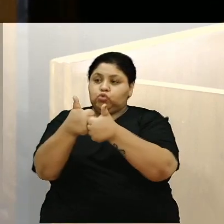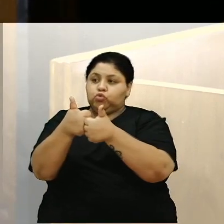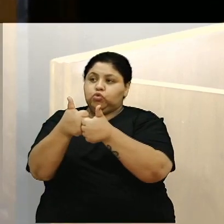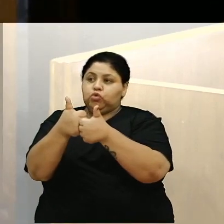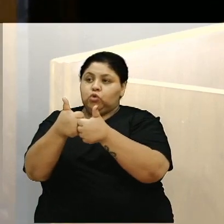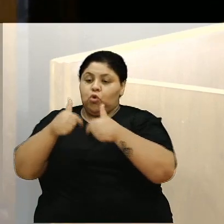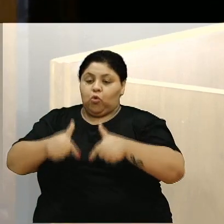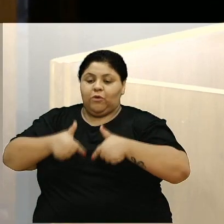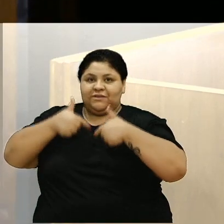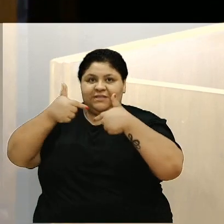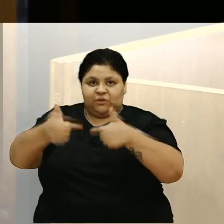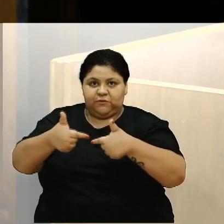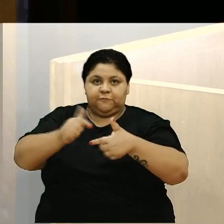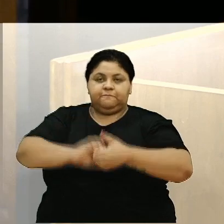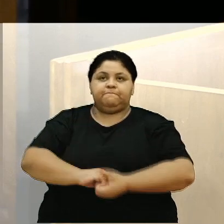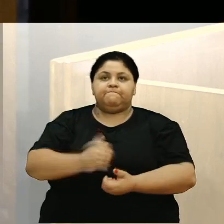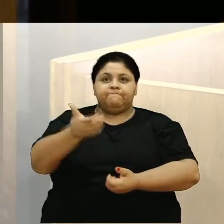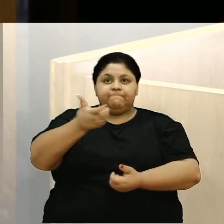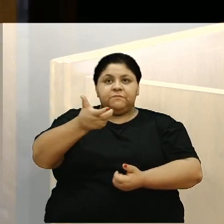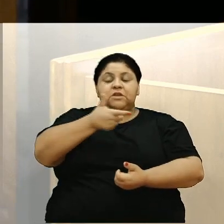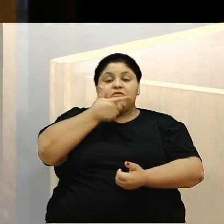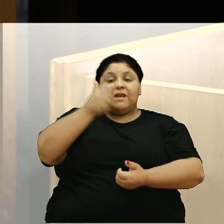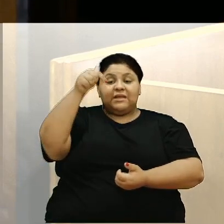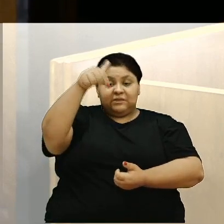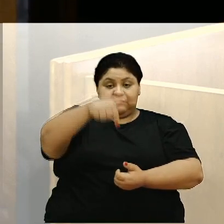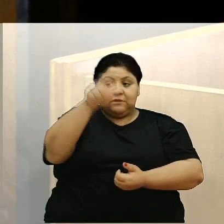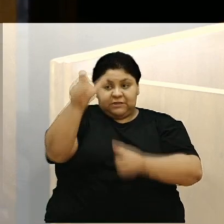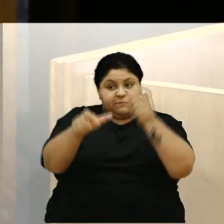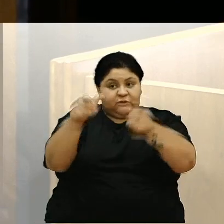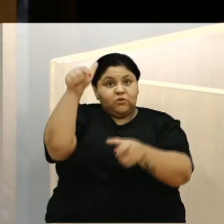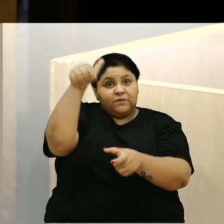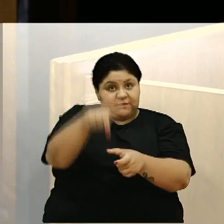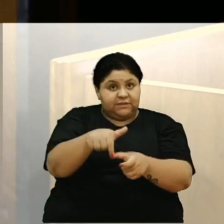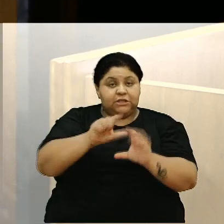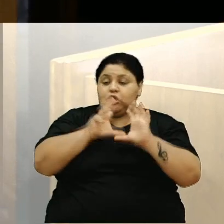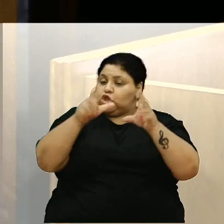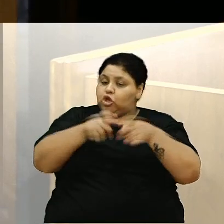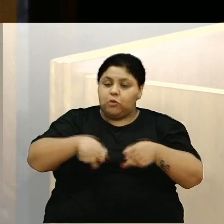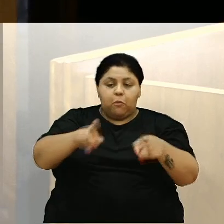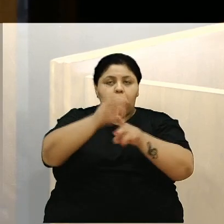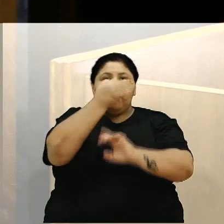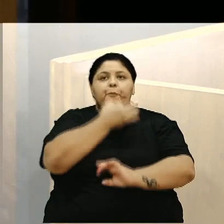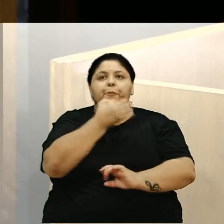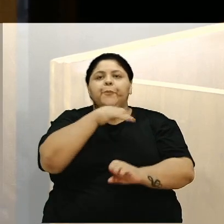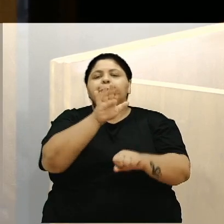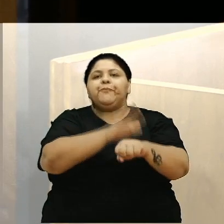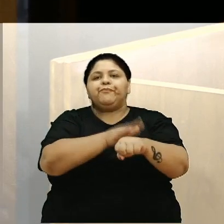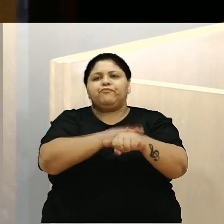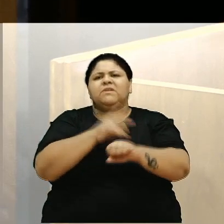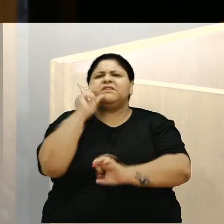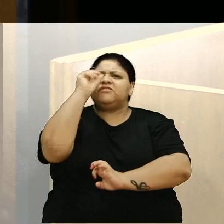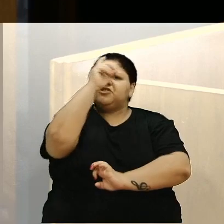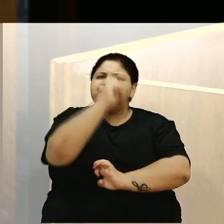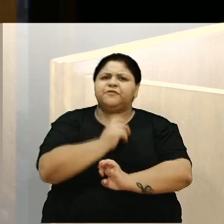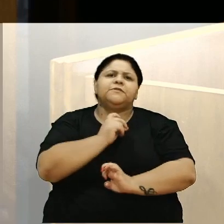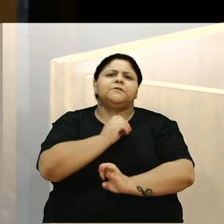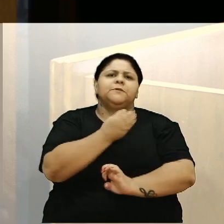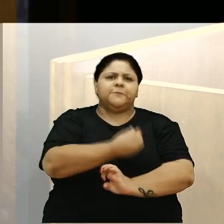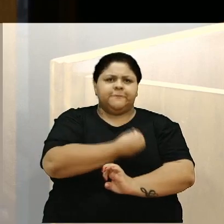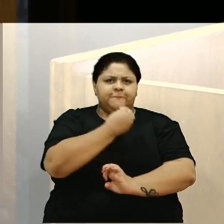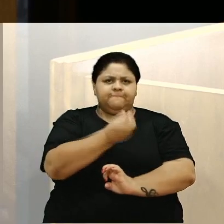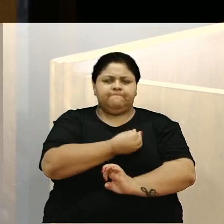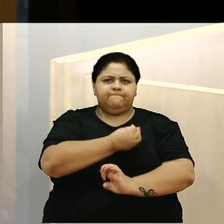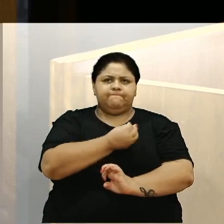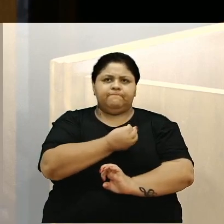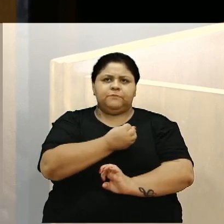Diante disso, quero dizer aos membros desta casa e toda a população de Caxias do Sul que nesse momento tão difícil que vive o povo